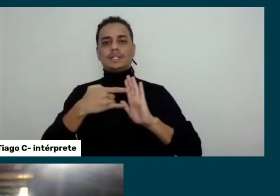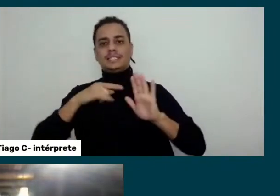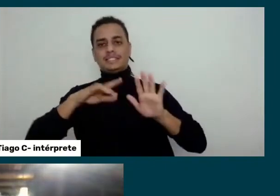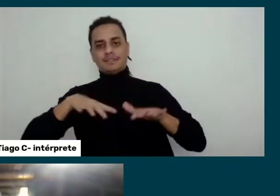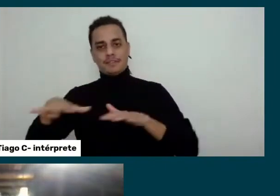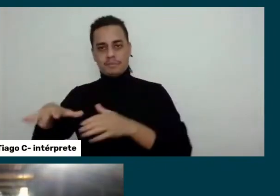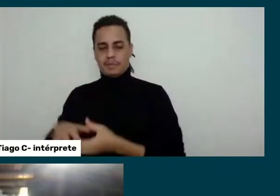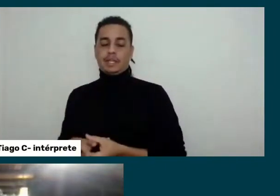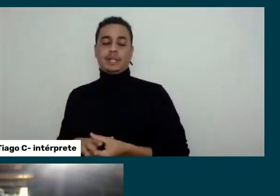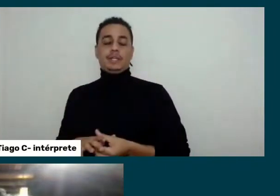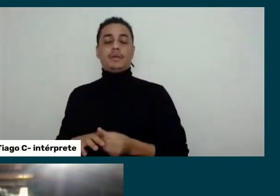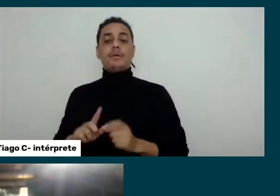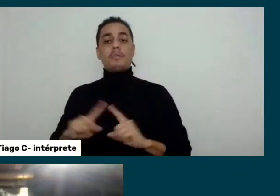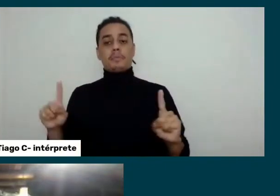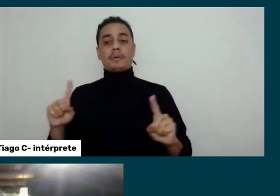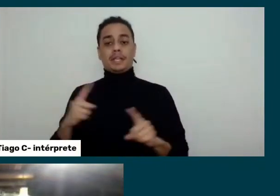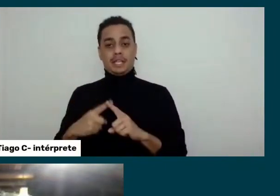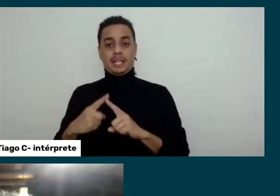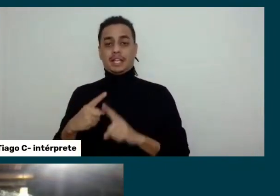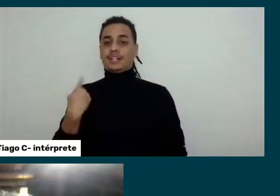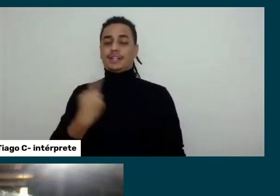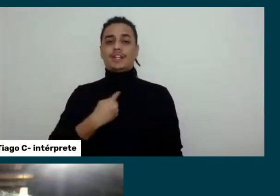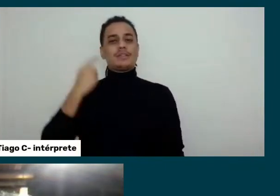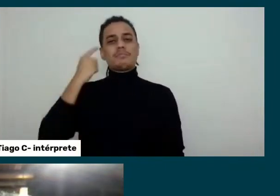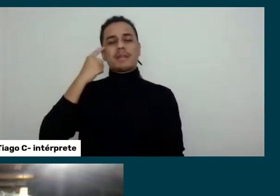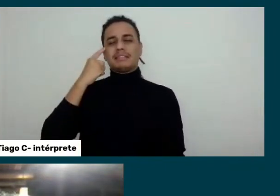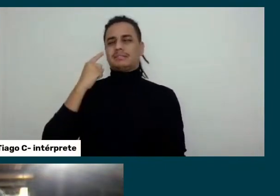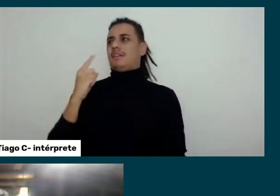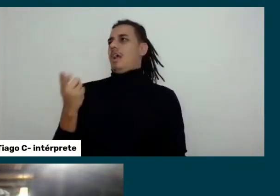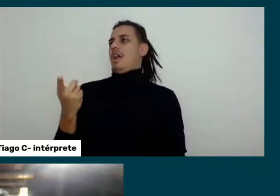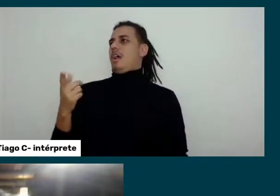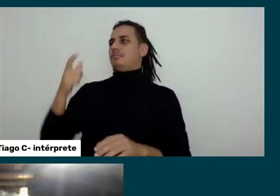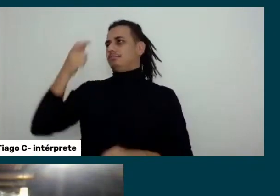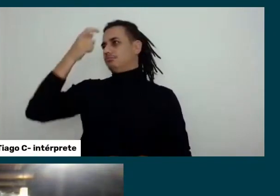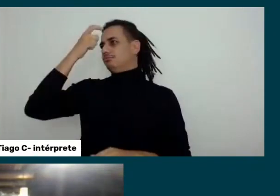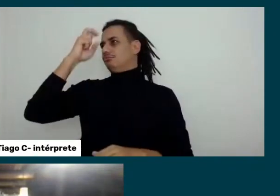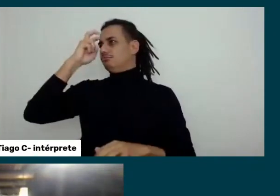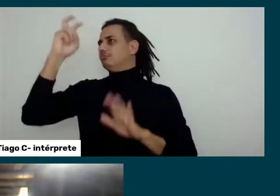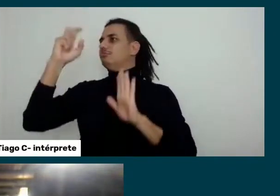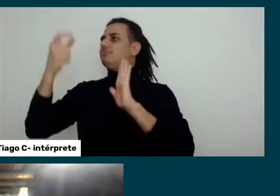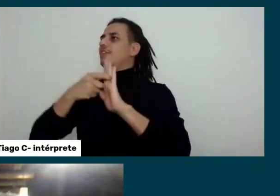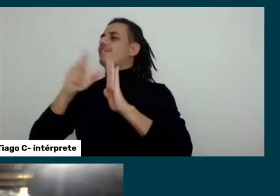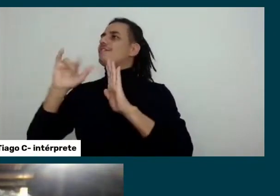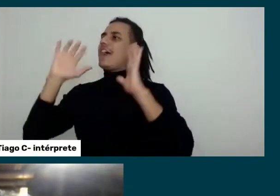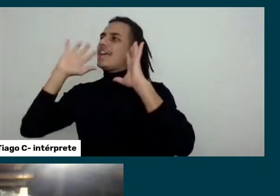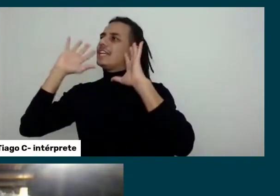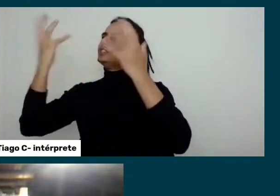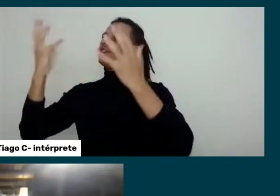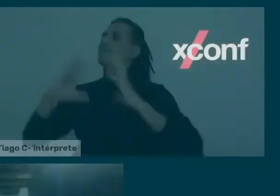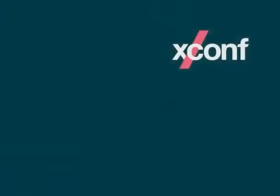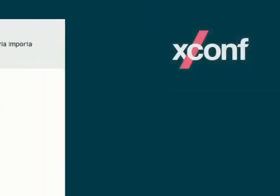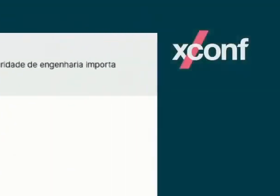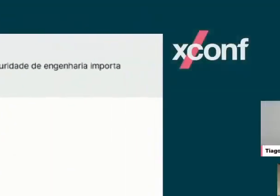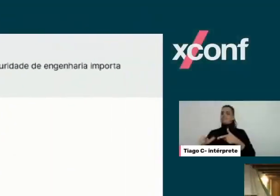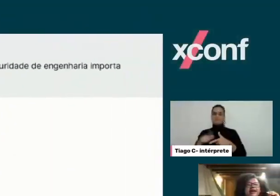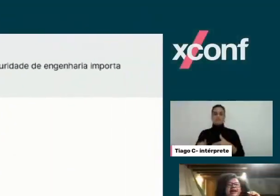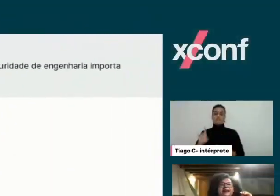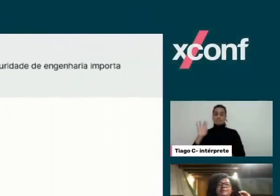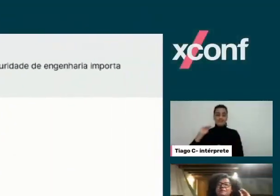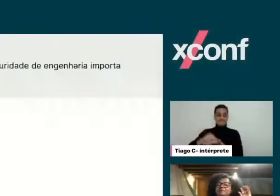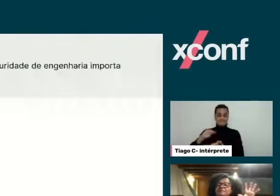ideia de, então IA vai resolver todos os meus problemas, né? Agora era só isso que faltava.